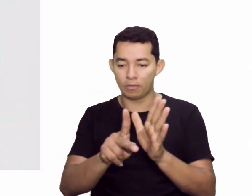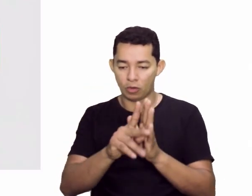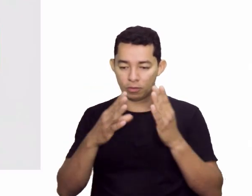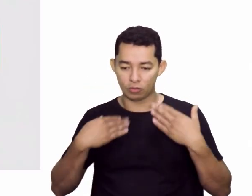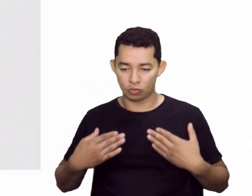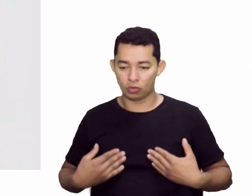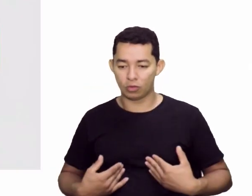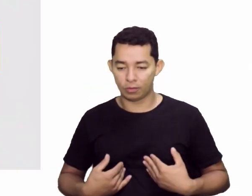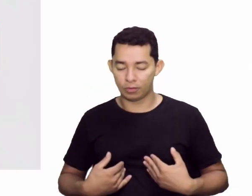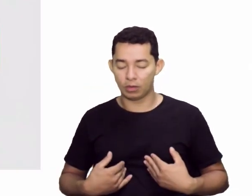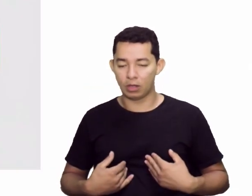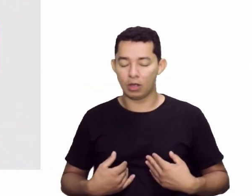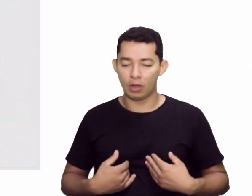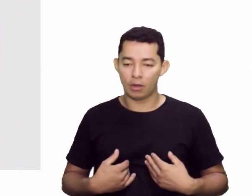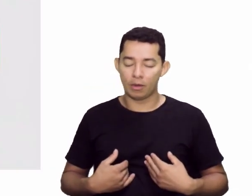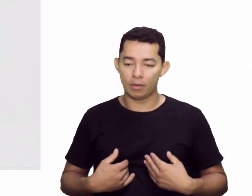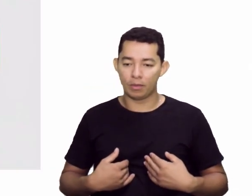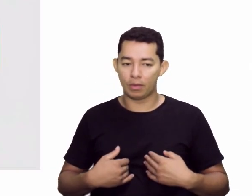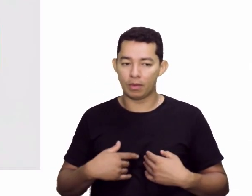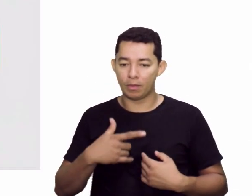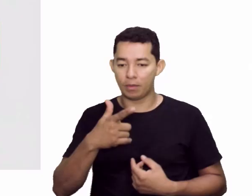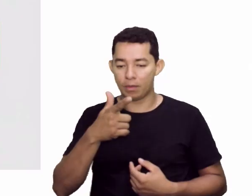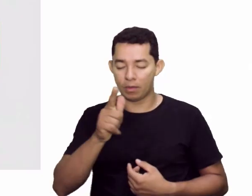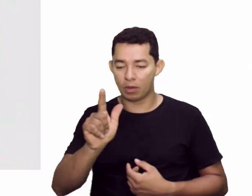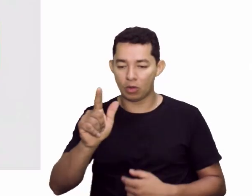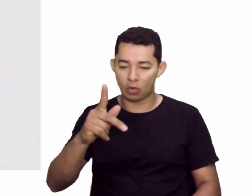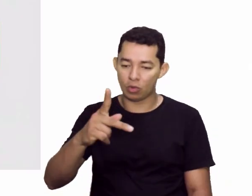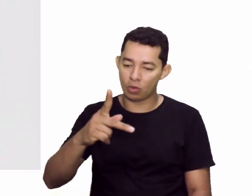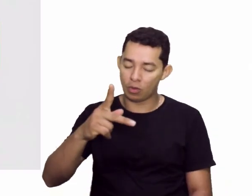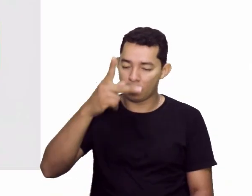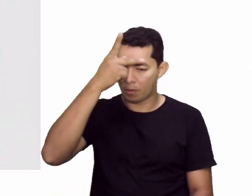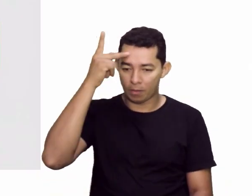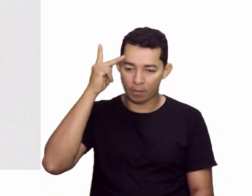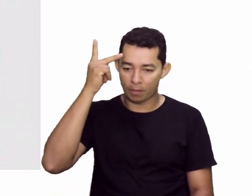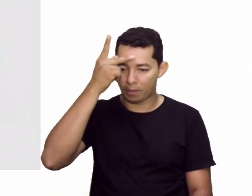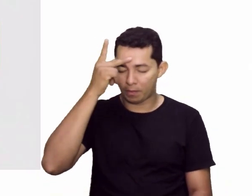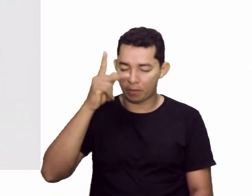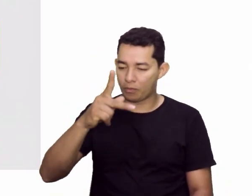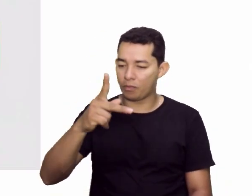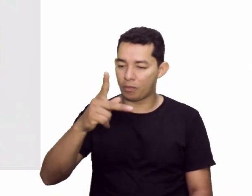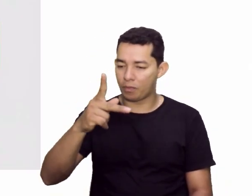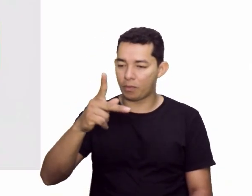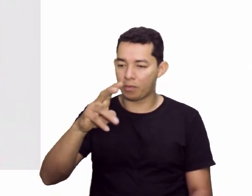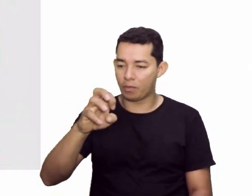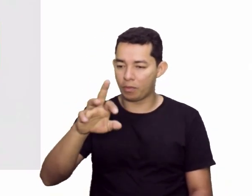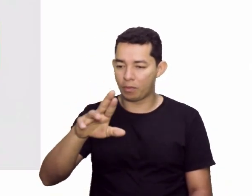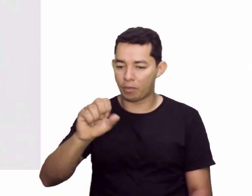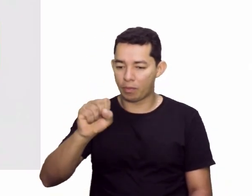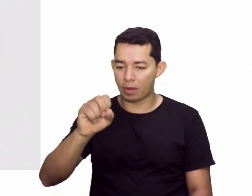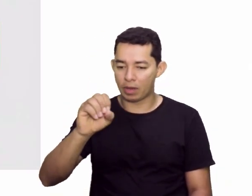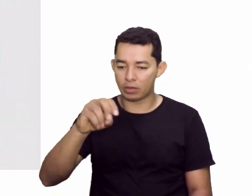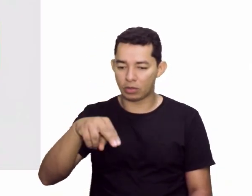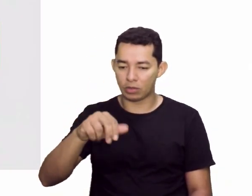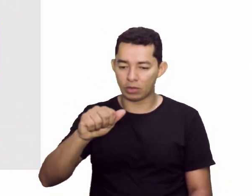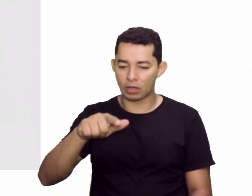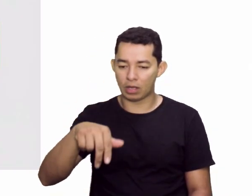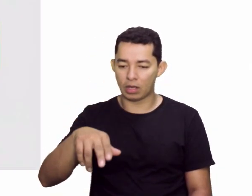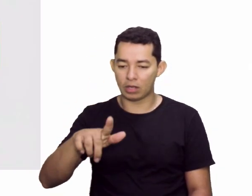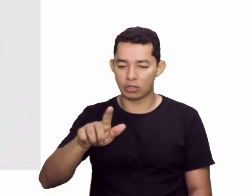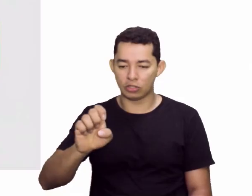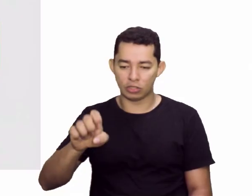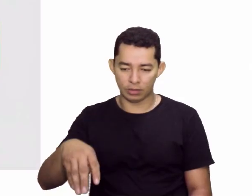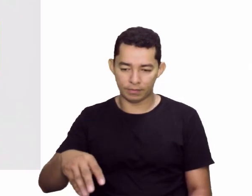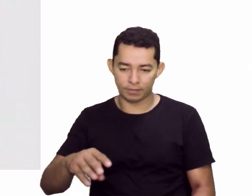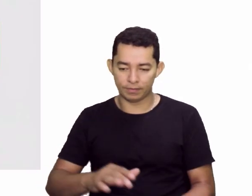tem personagens que mudam completamente a voz, faz a voz de uma pessoa fanhosa, faz a voz de uma